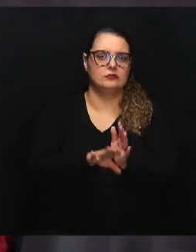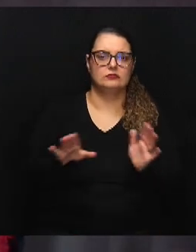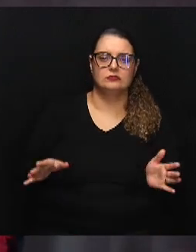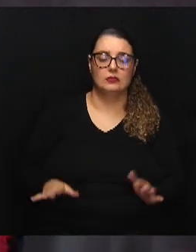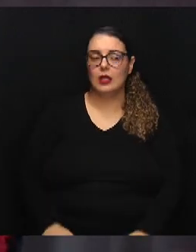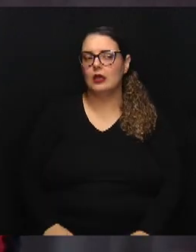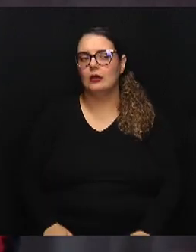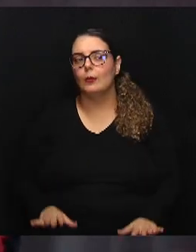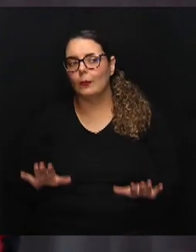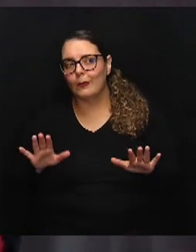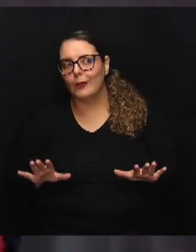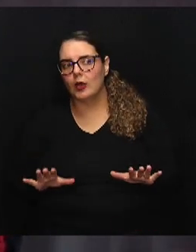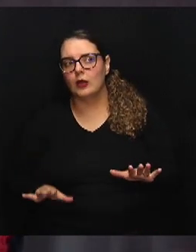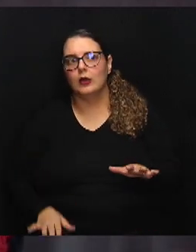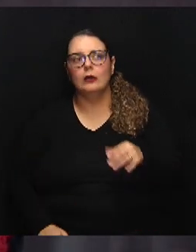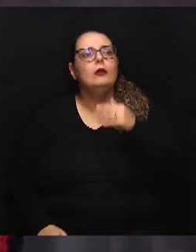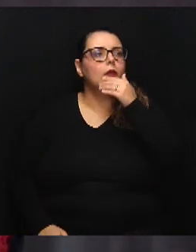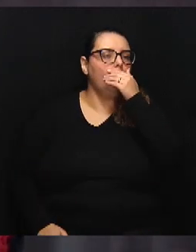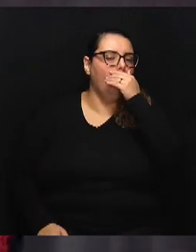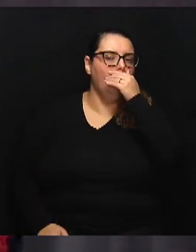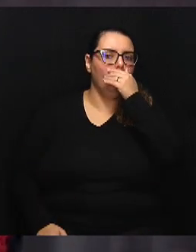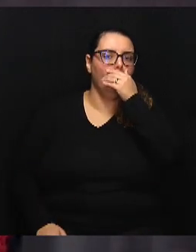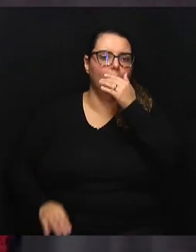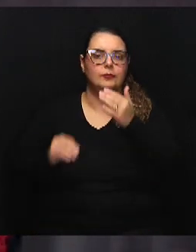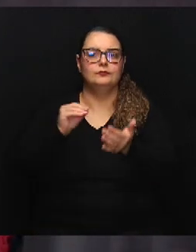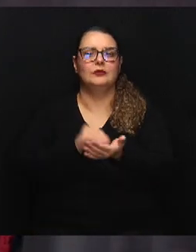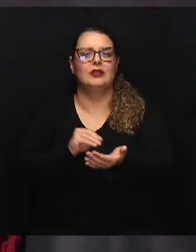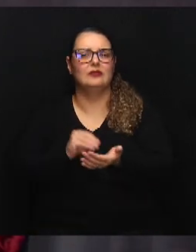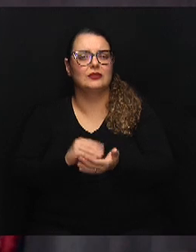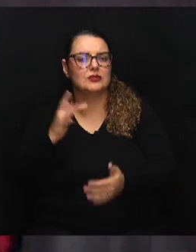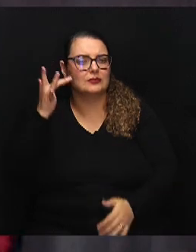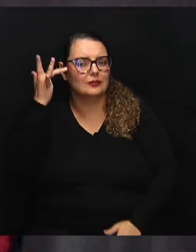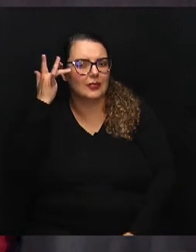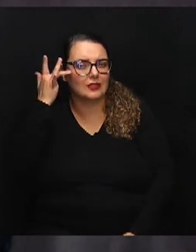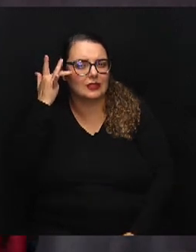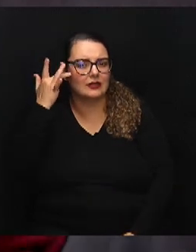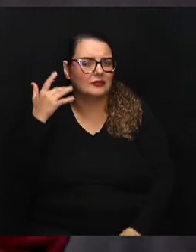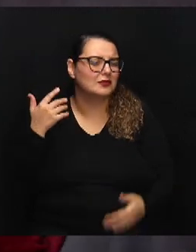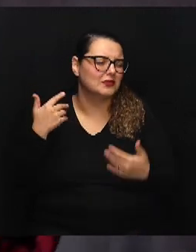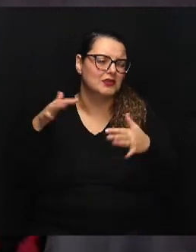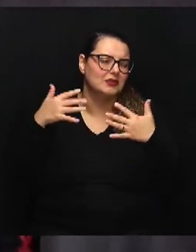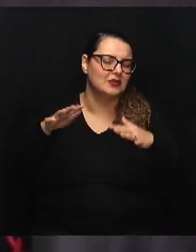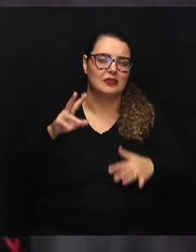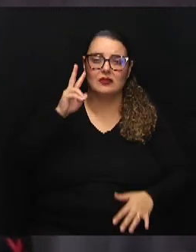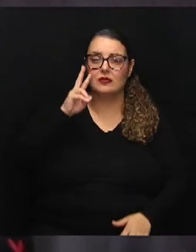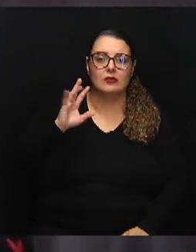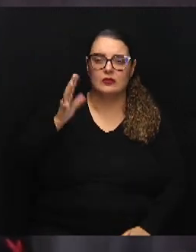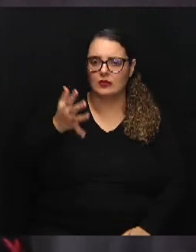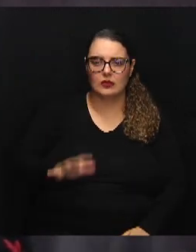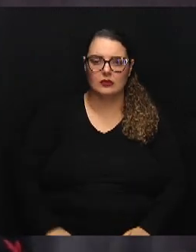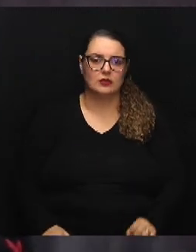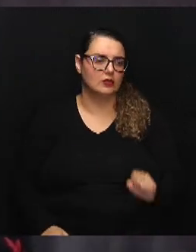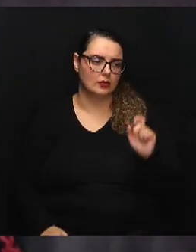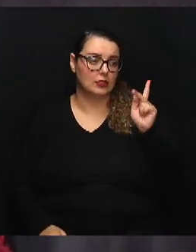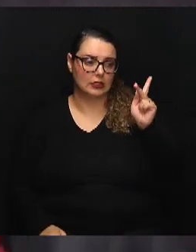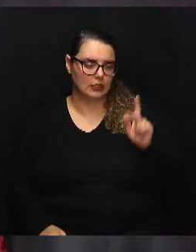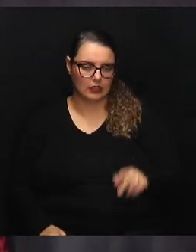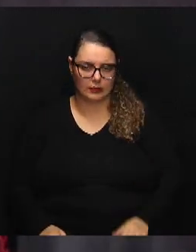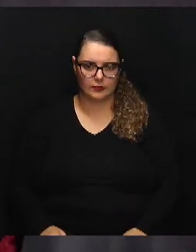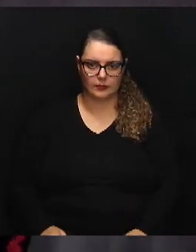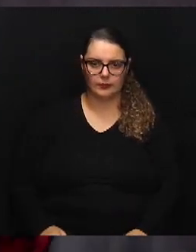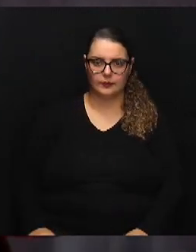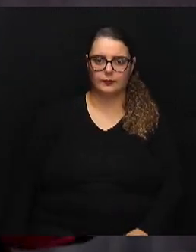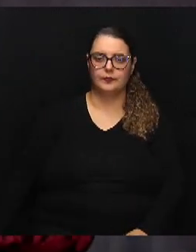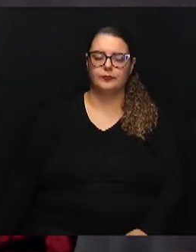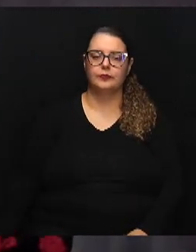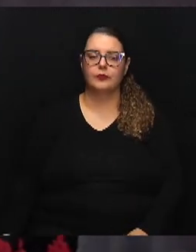Mas, por outro lado, tem uma certa imaturidade, né, assim, vamos deixar rolar, vamos ver o que acontece e ok. Então,